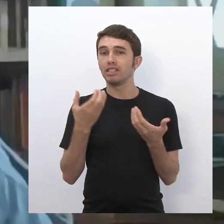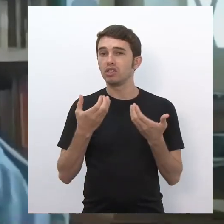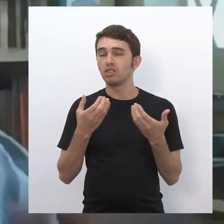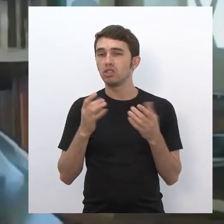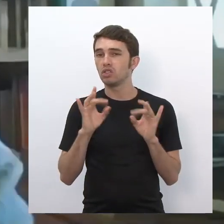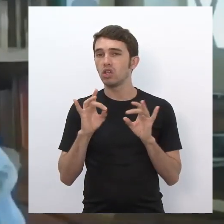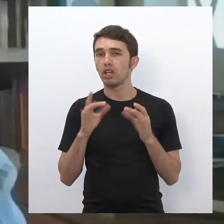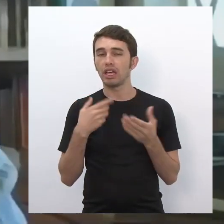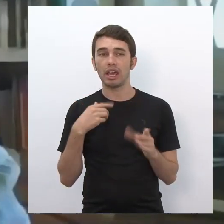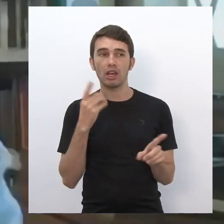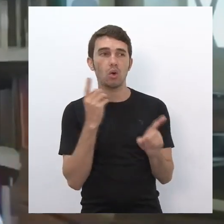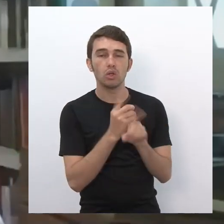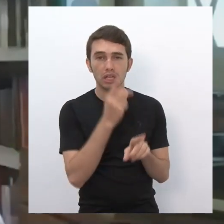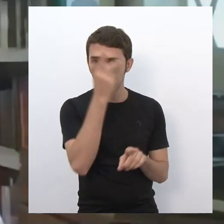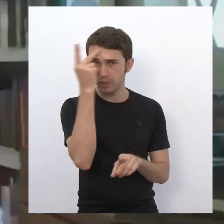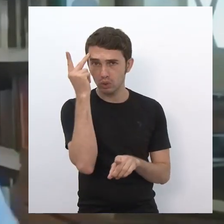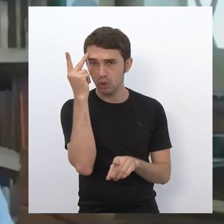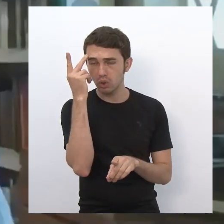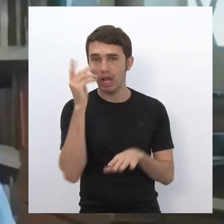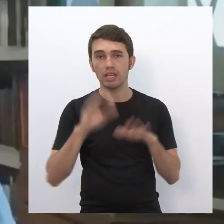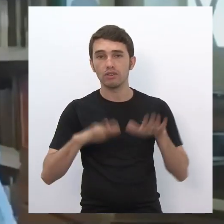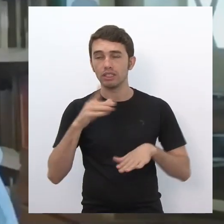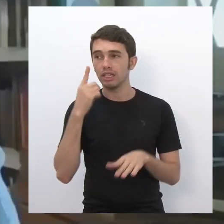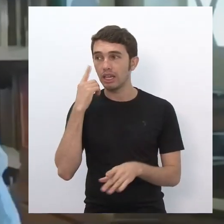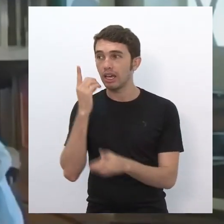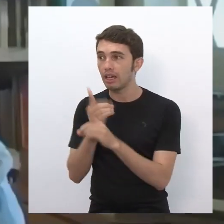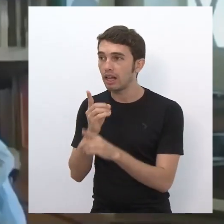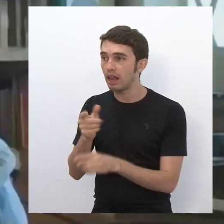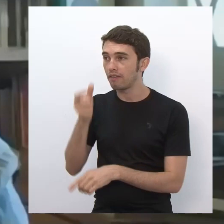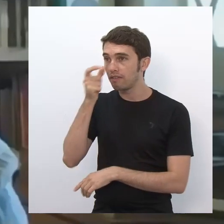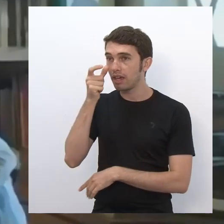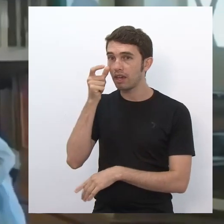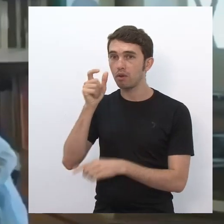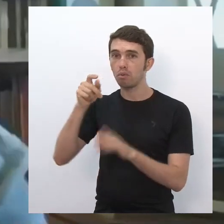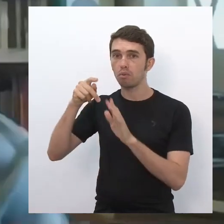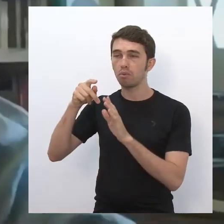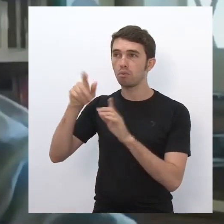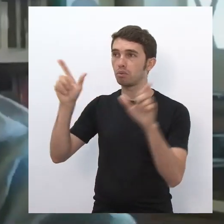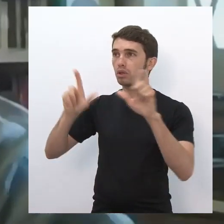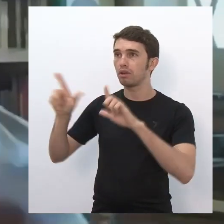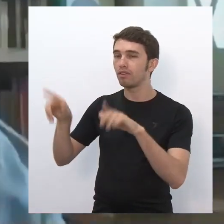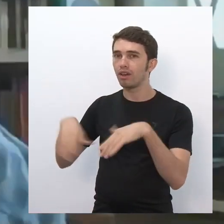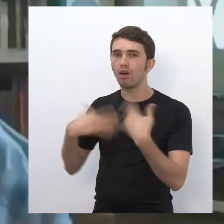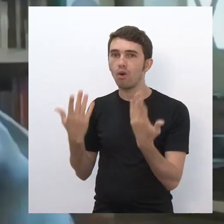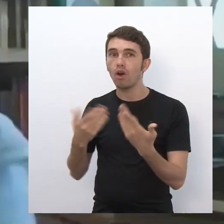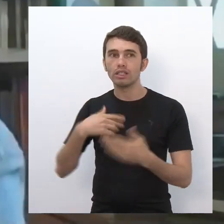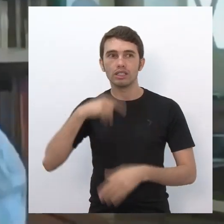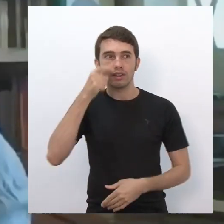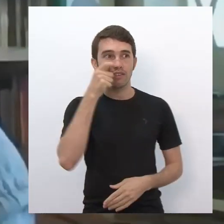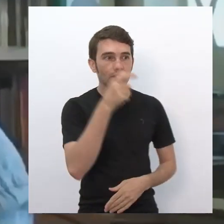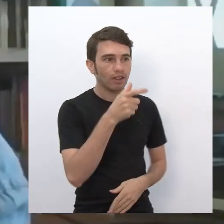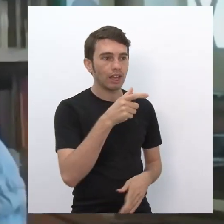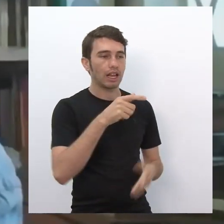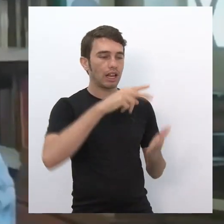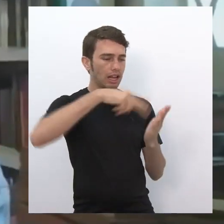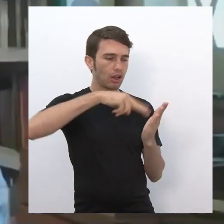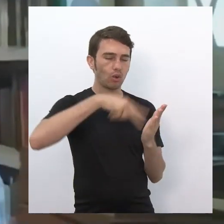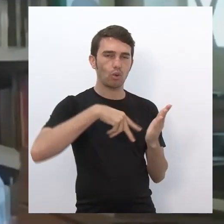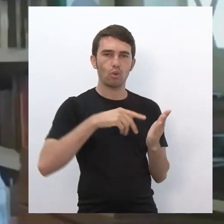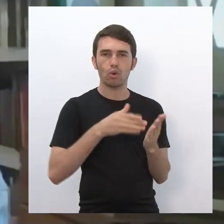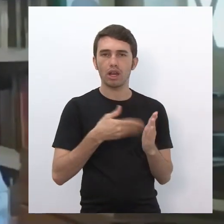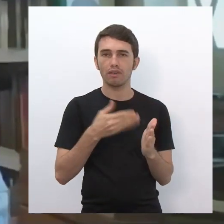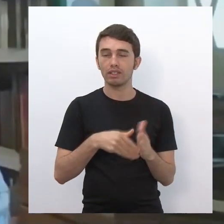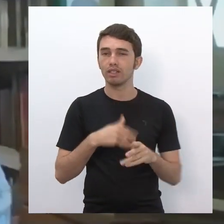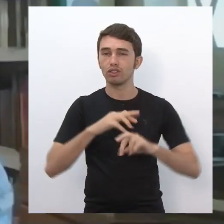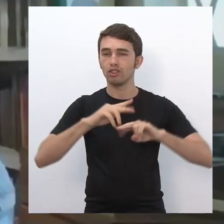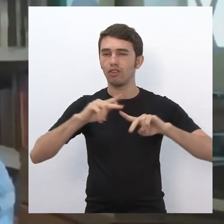você queira ver um livro, talvez você queira assistir a um programa, né? Há múltiplos motivos, né? Então é um